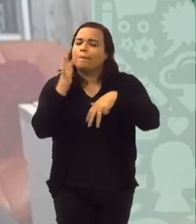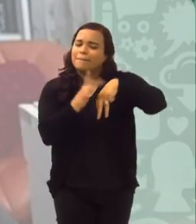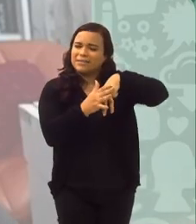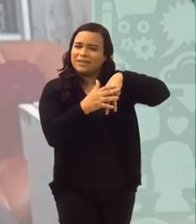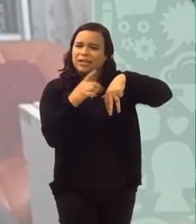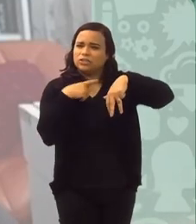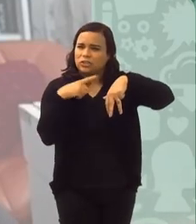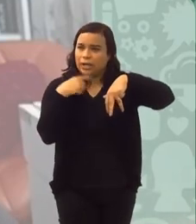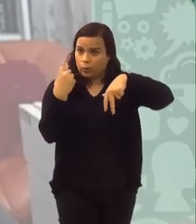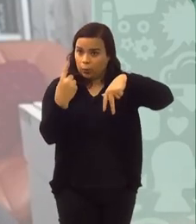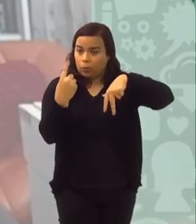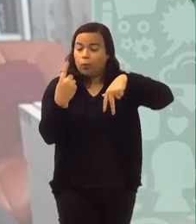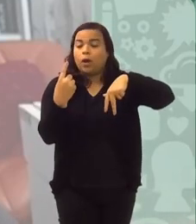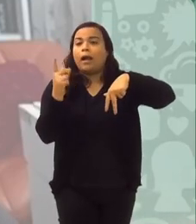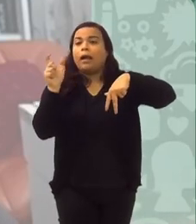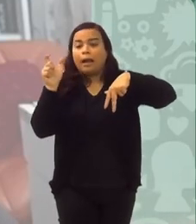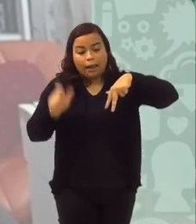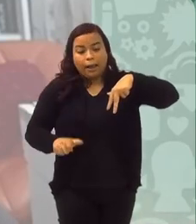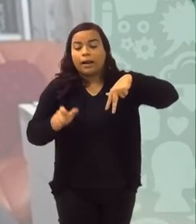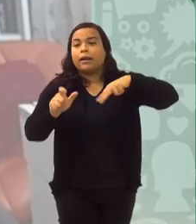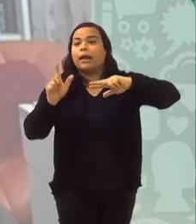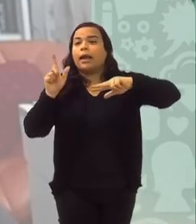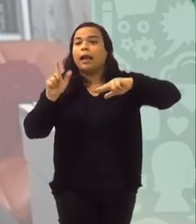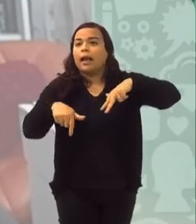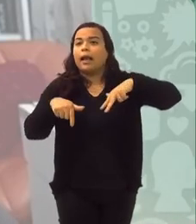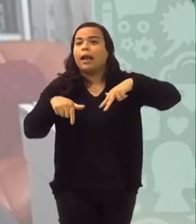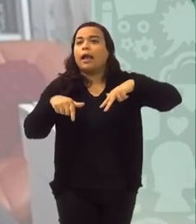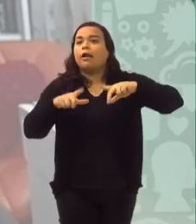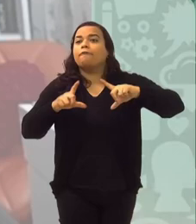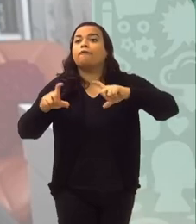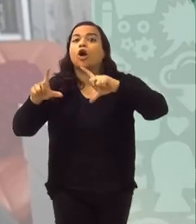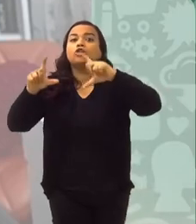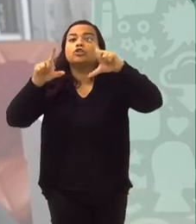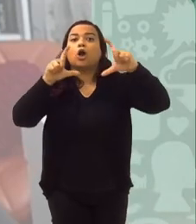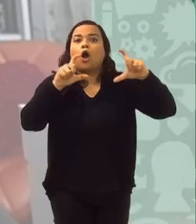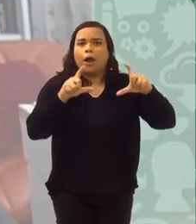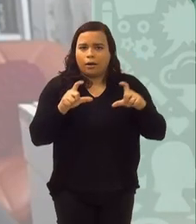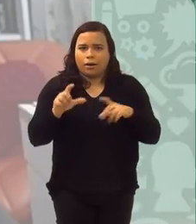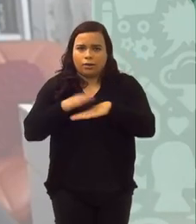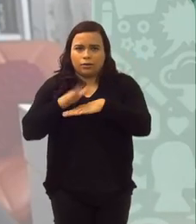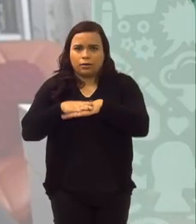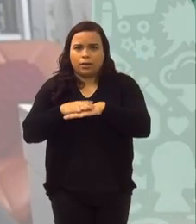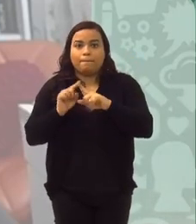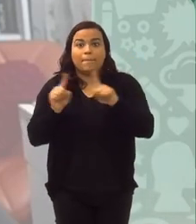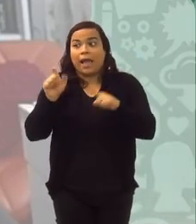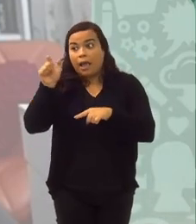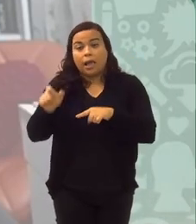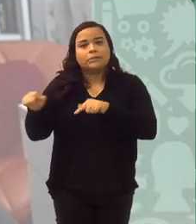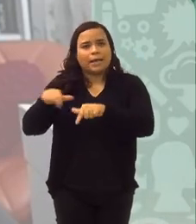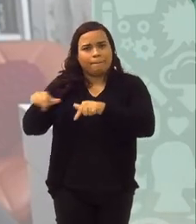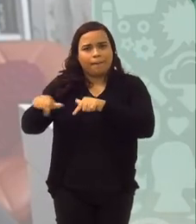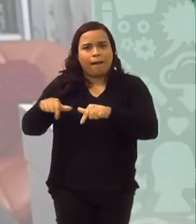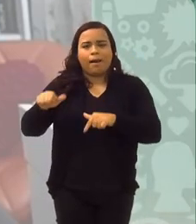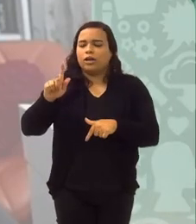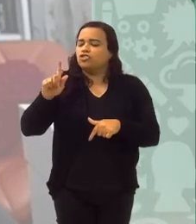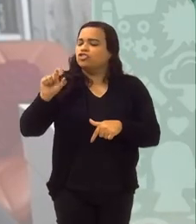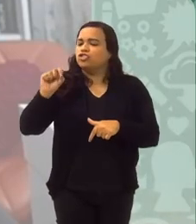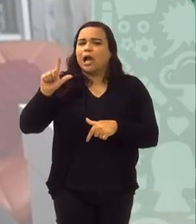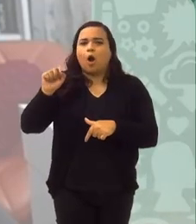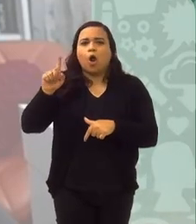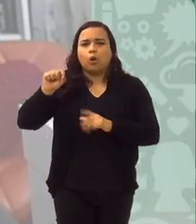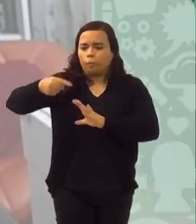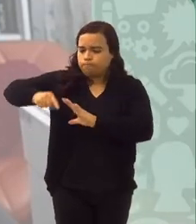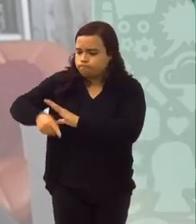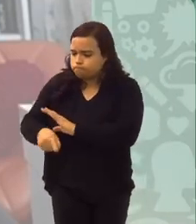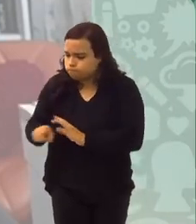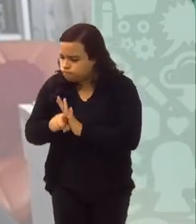paciente que ele é fotógrafo. Ele não é fotógrafo, ele, na verdade, ele é geólogo da Petrobras. É um cara assim, muito,